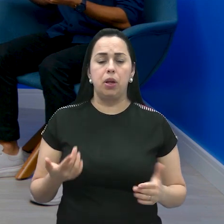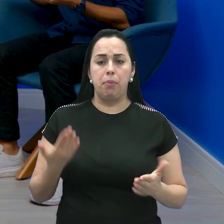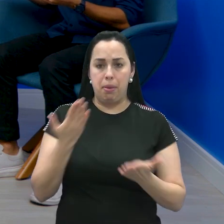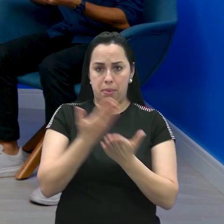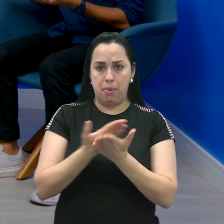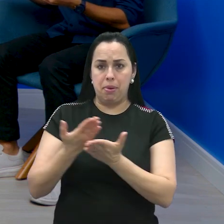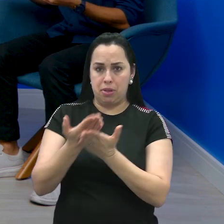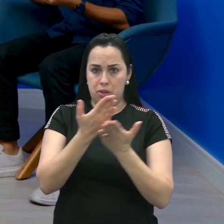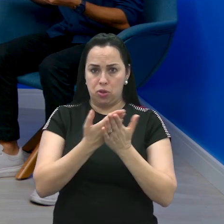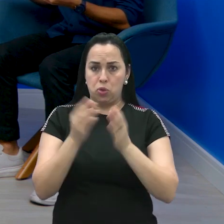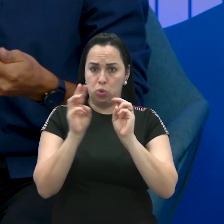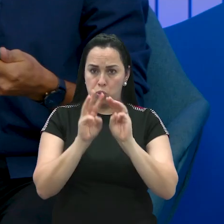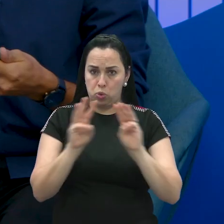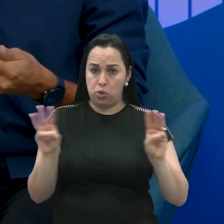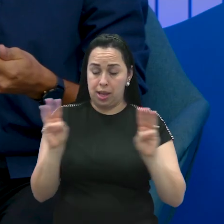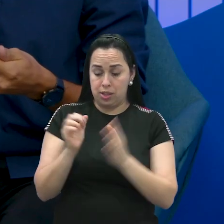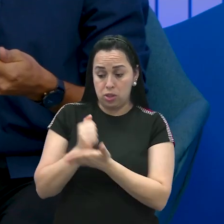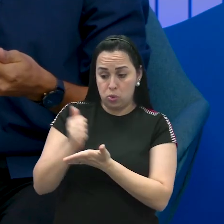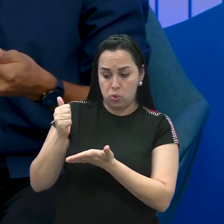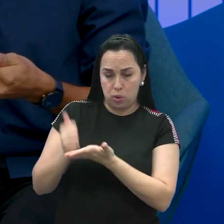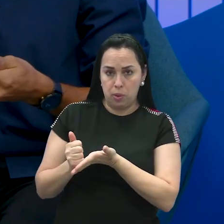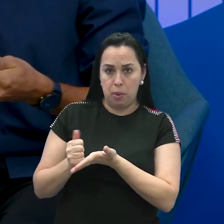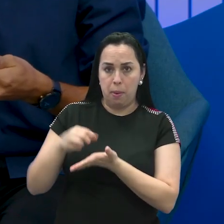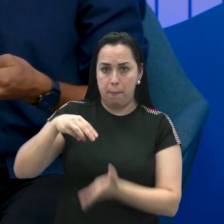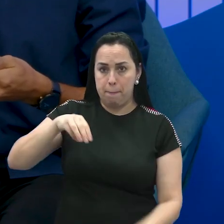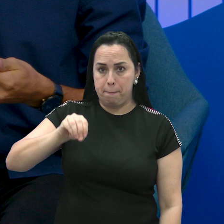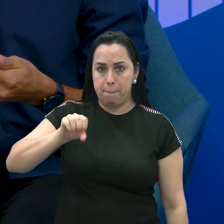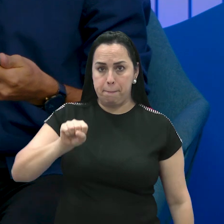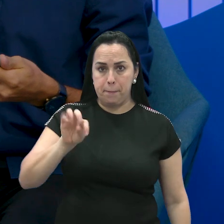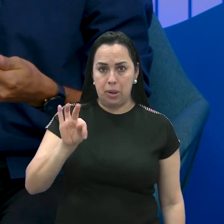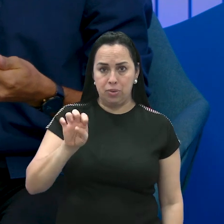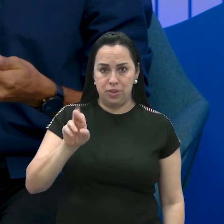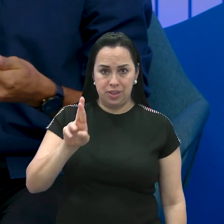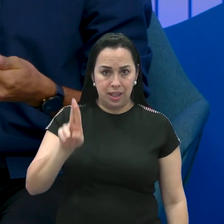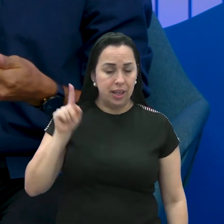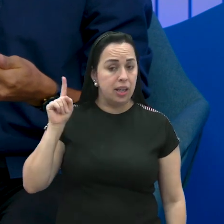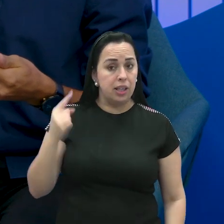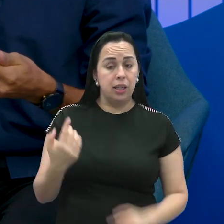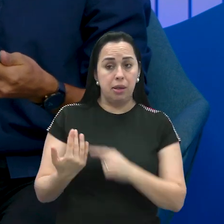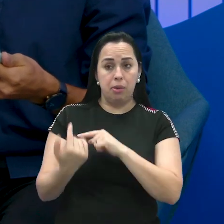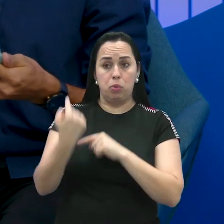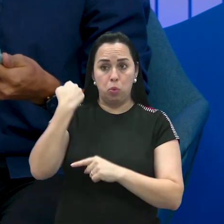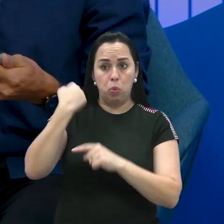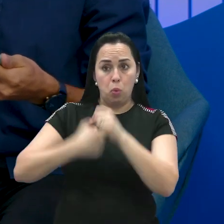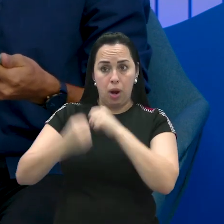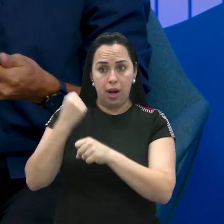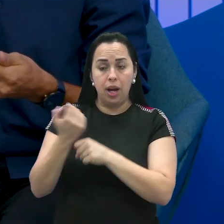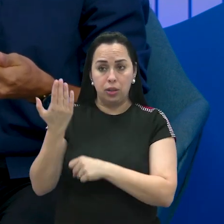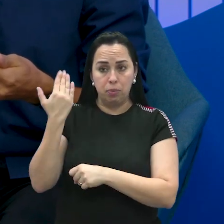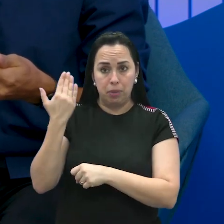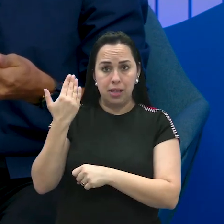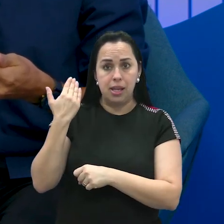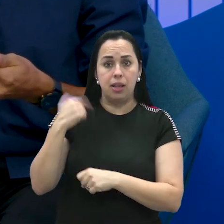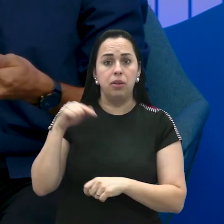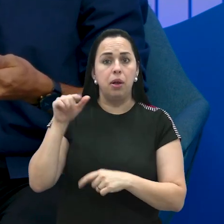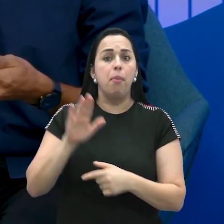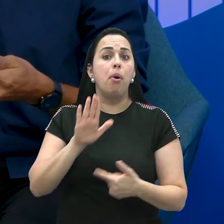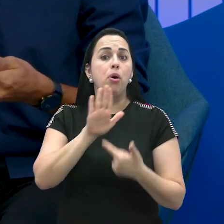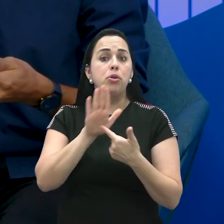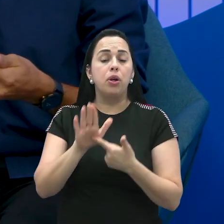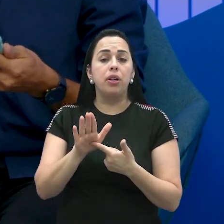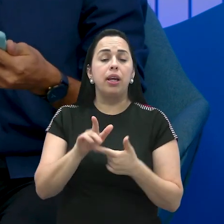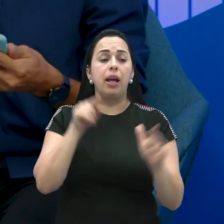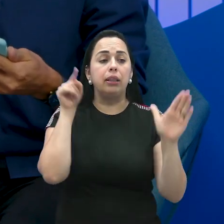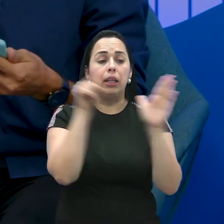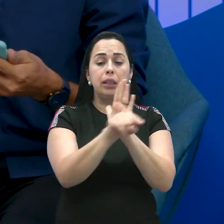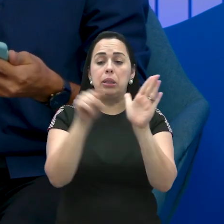só, um estudo da plataforma de contratação Monster, que repercutiu agora no final de 2024, mostra que a maioria